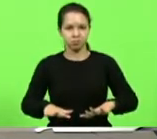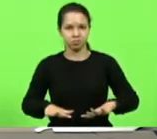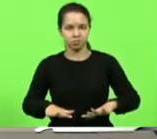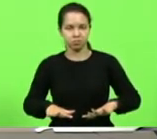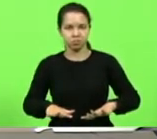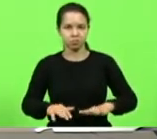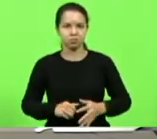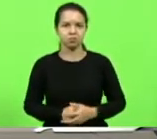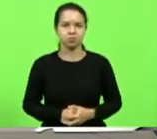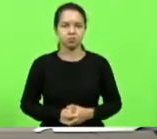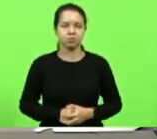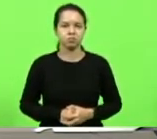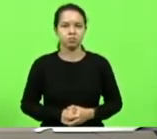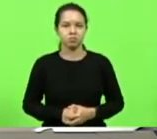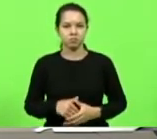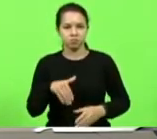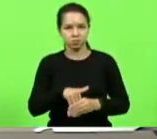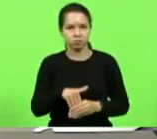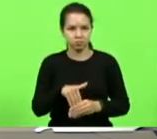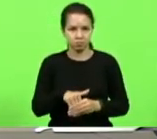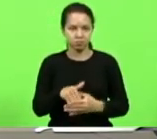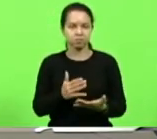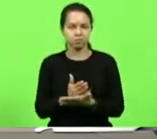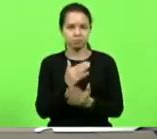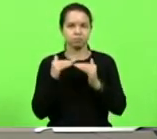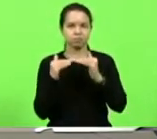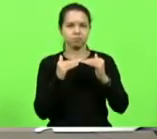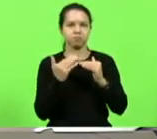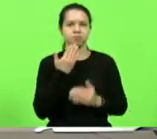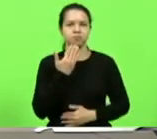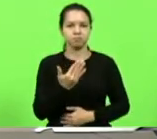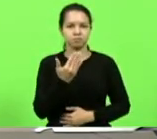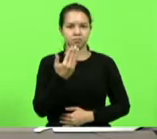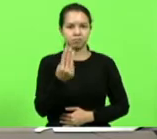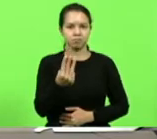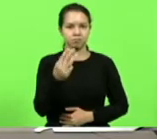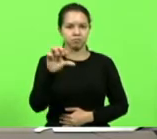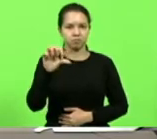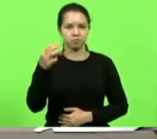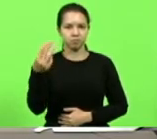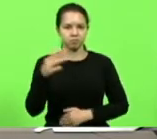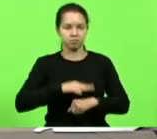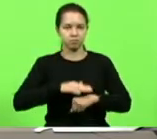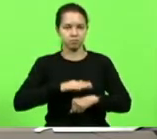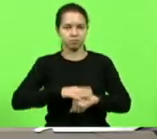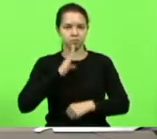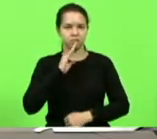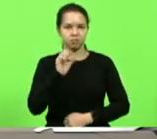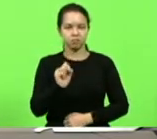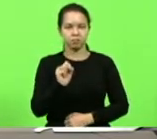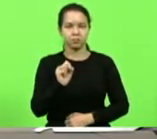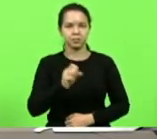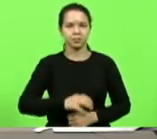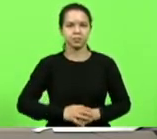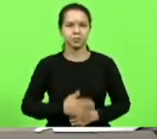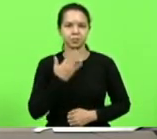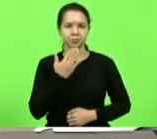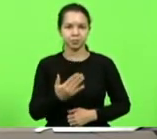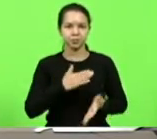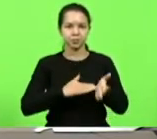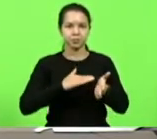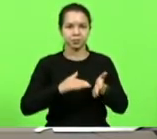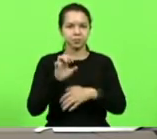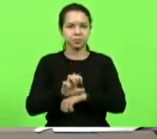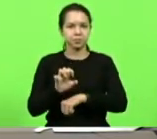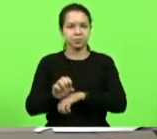permaneçam como se encontram. Aprovado por unanimidade. Pedido de informação 393, autor deputado Bruno Souza, solicitando ao secretário de Estado